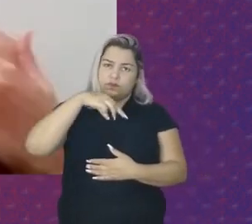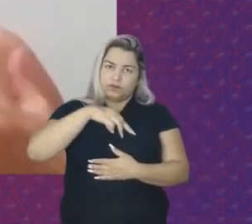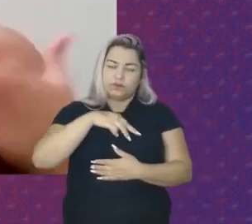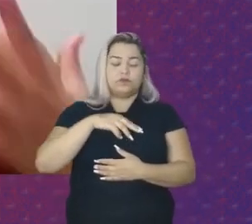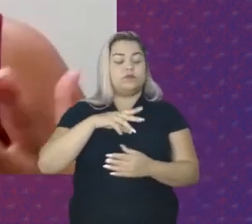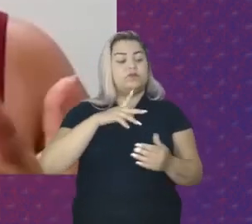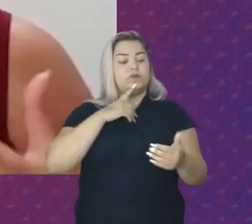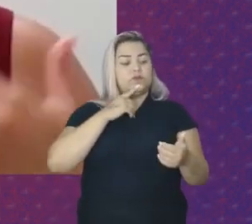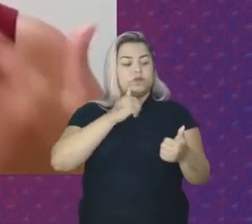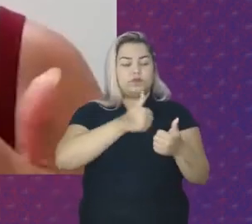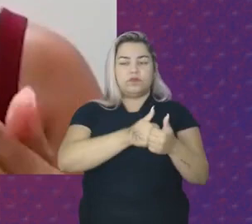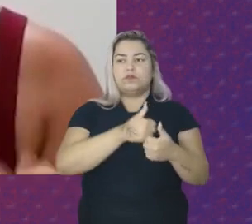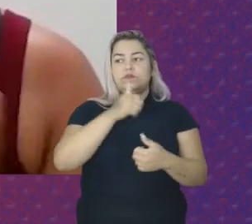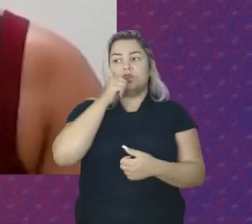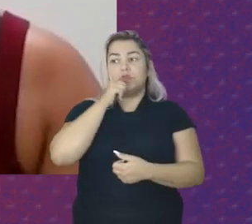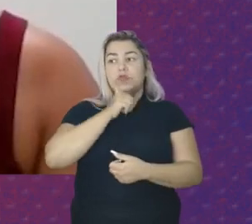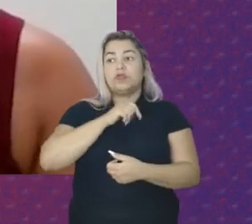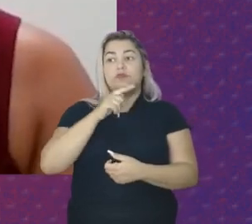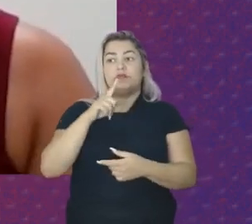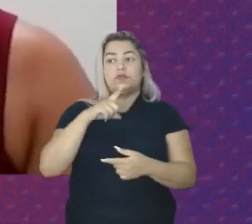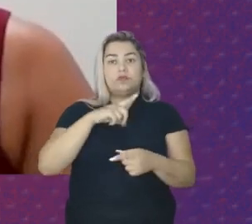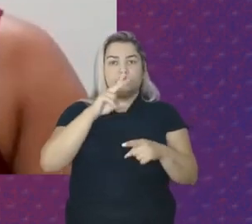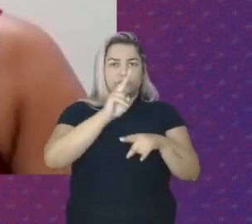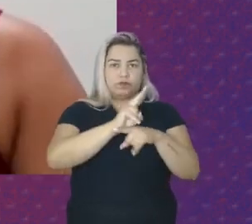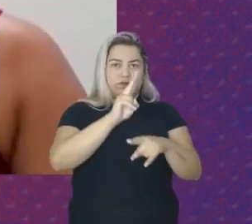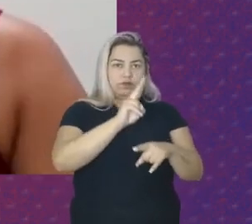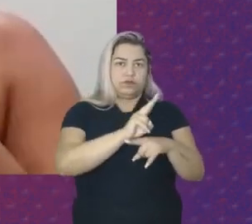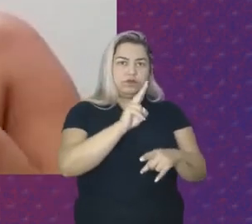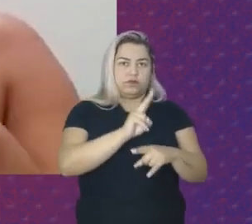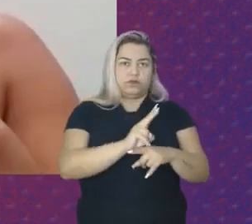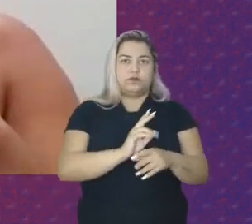acompanhamento das mulheres que têm medida protetiva.